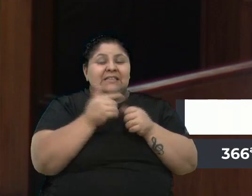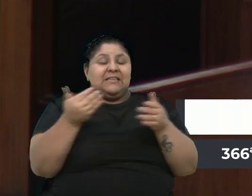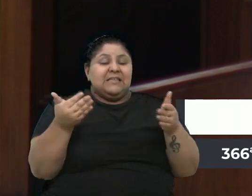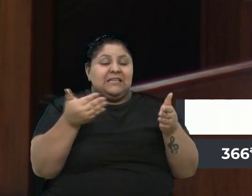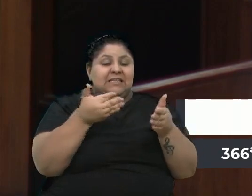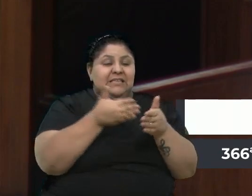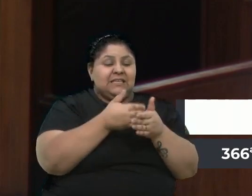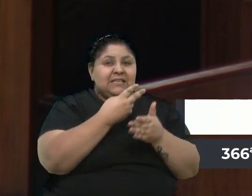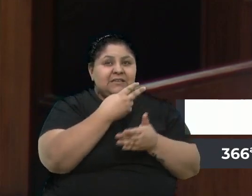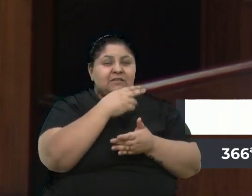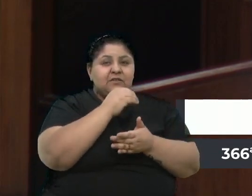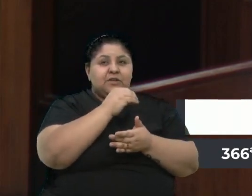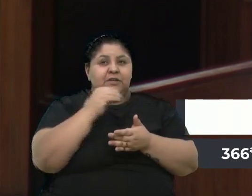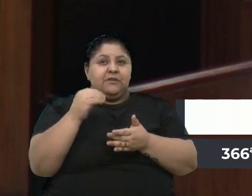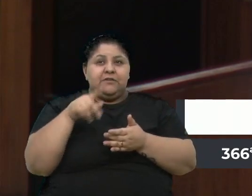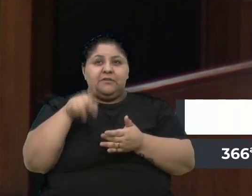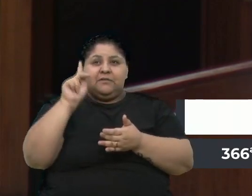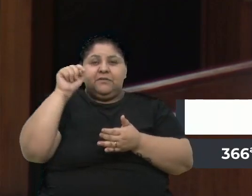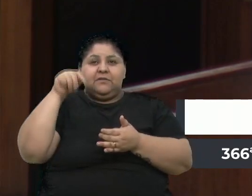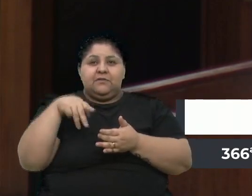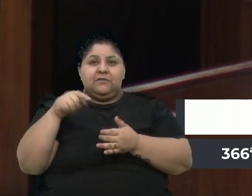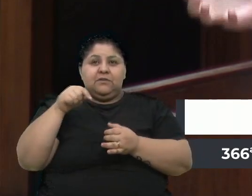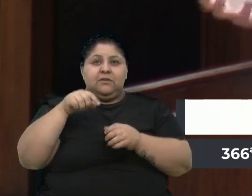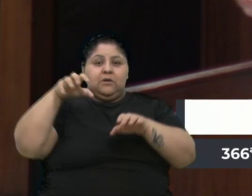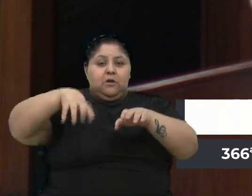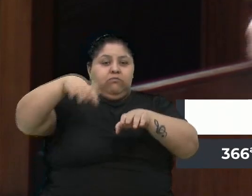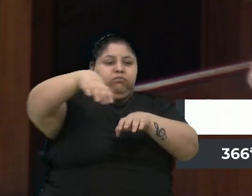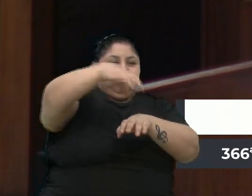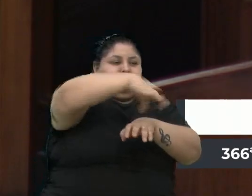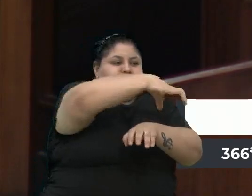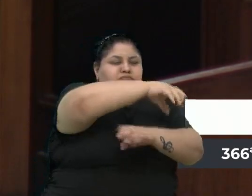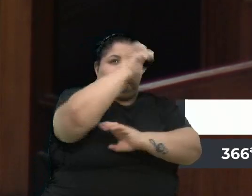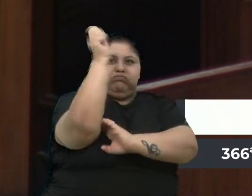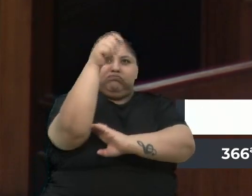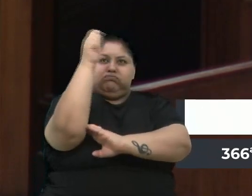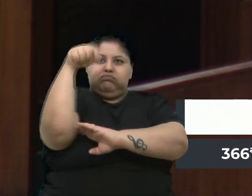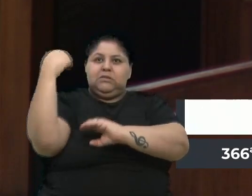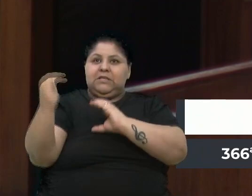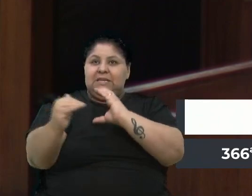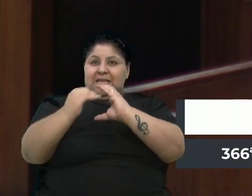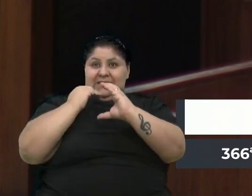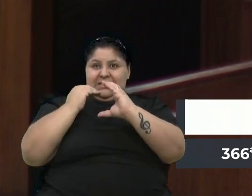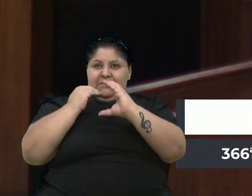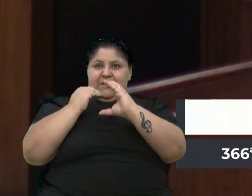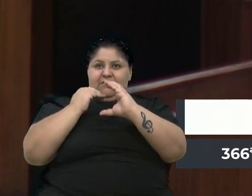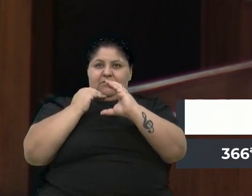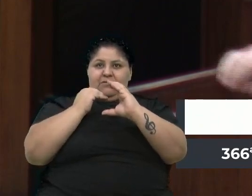200 quilômetros do entorno de Porto Alegre receberam esses turistas.